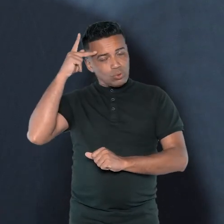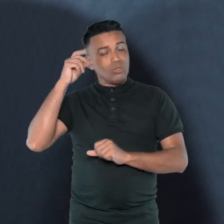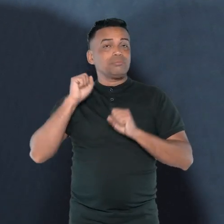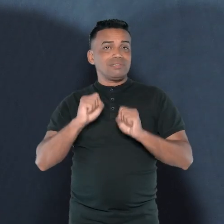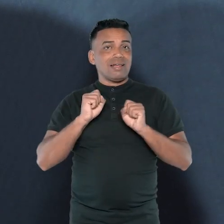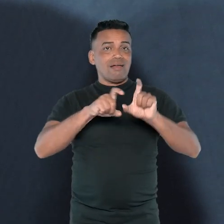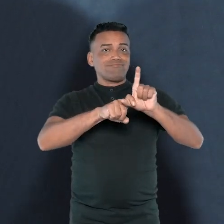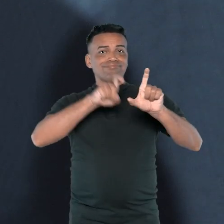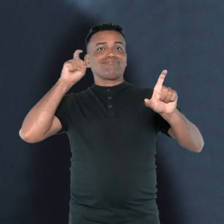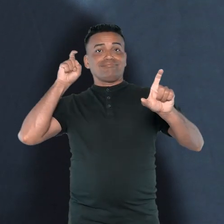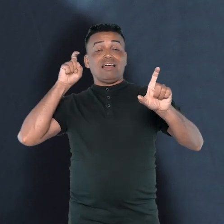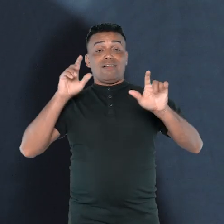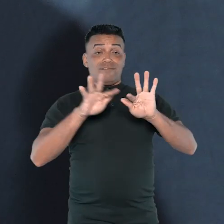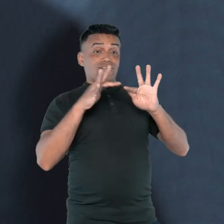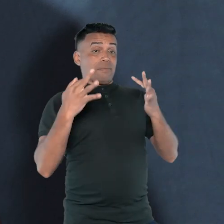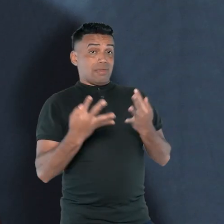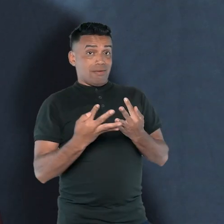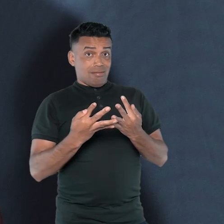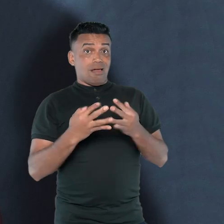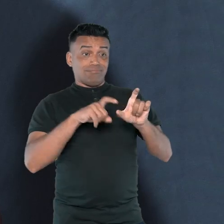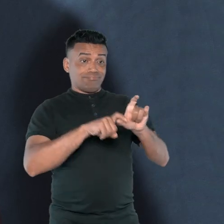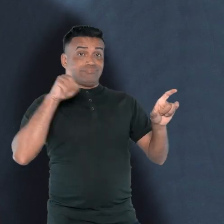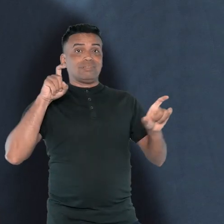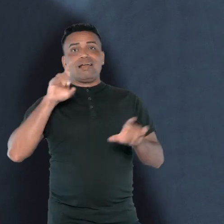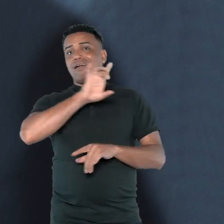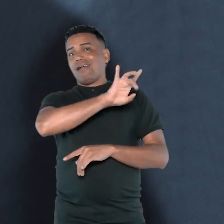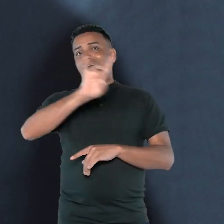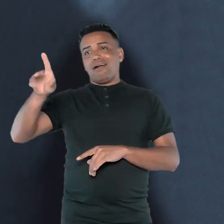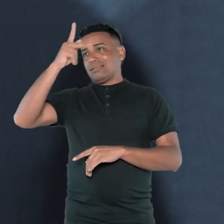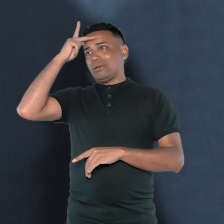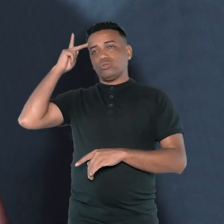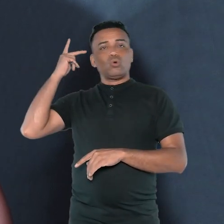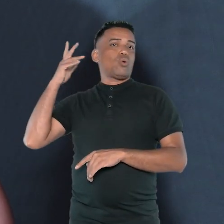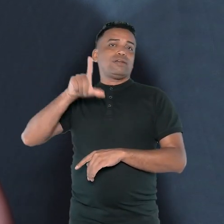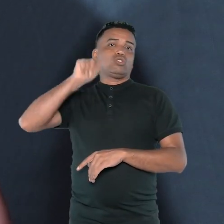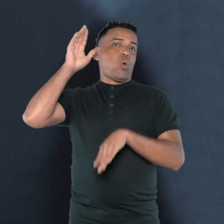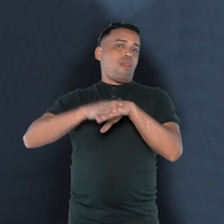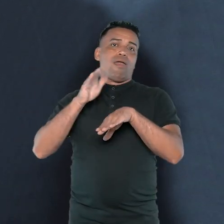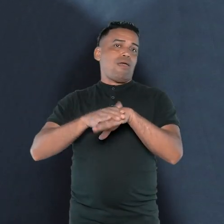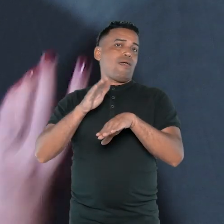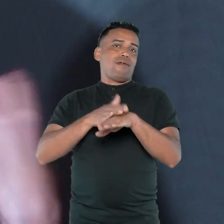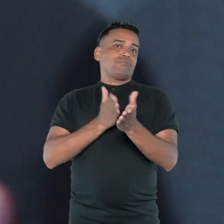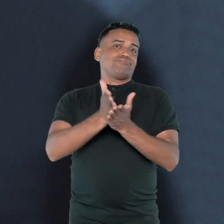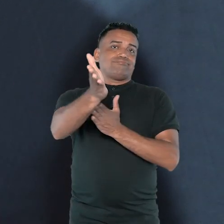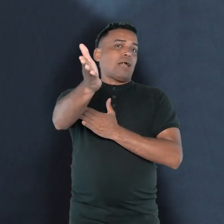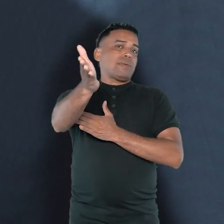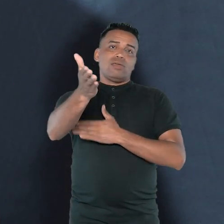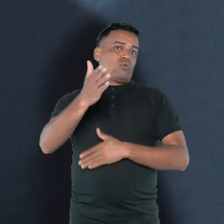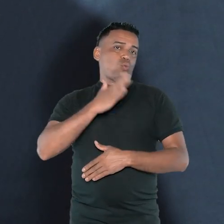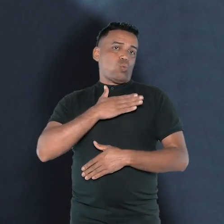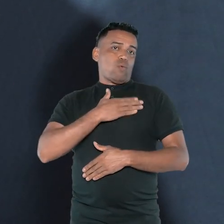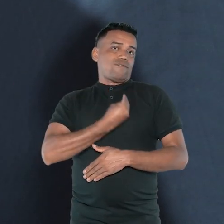se emancipar da sua família de origem, cada um poderia construir um destino para si, para além dessas experiências